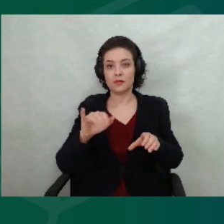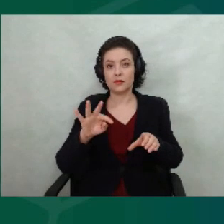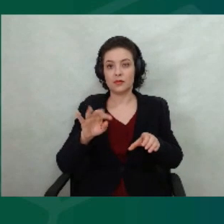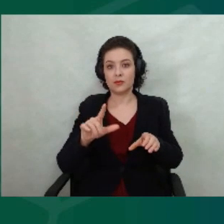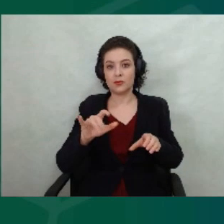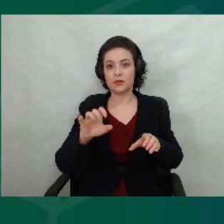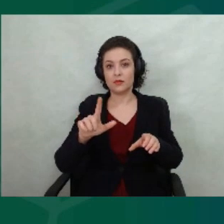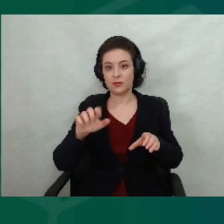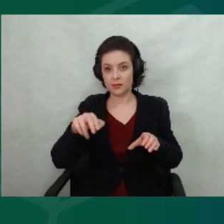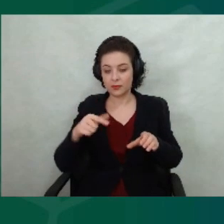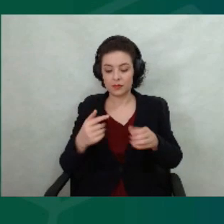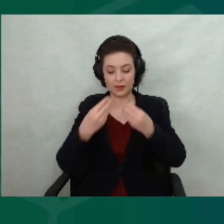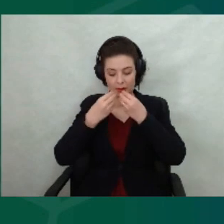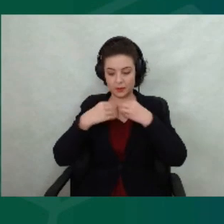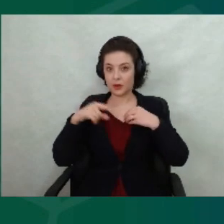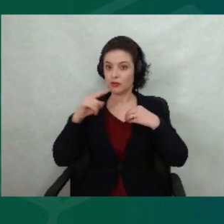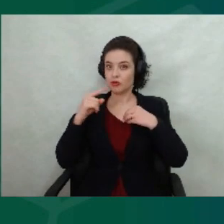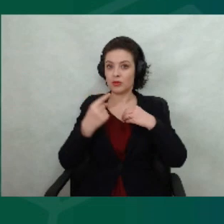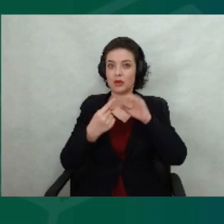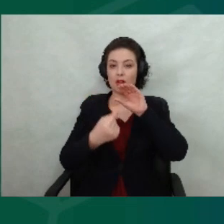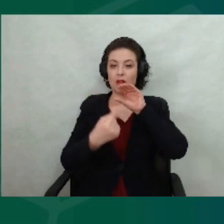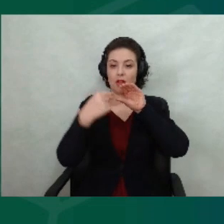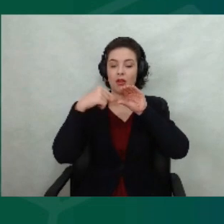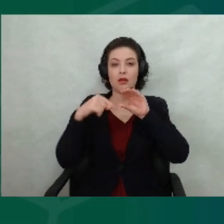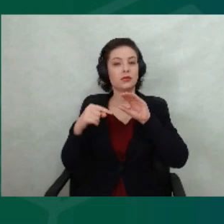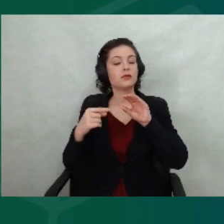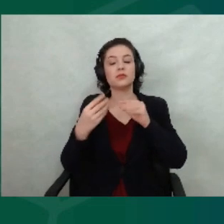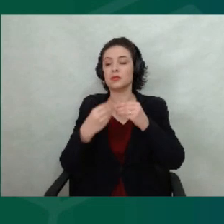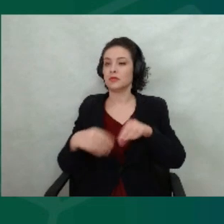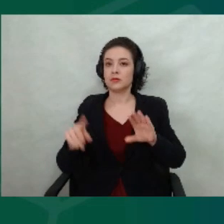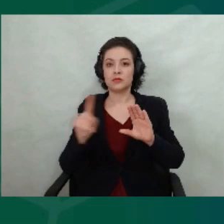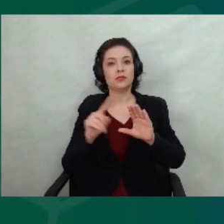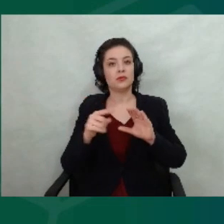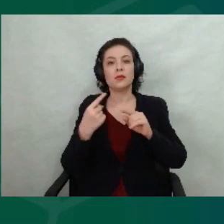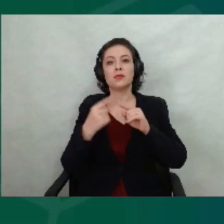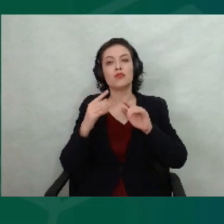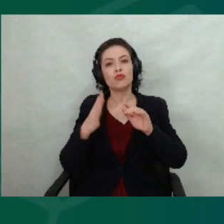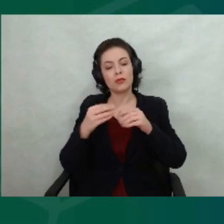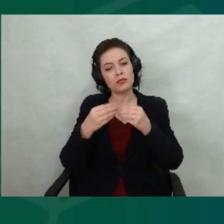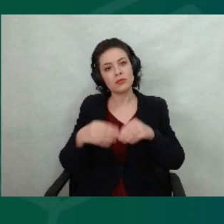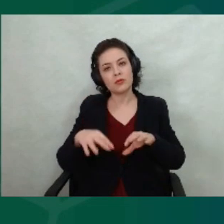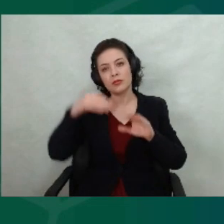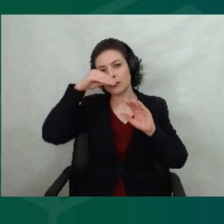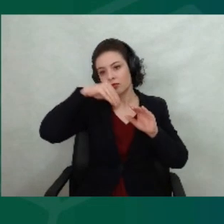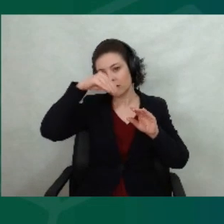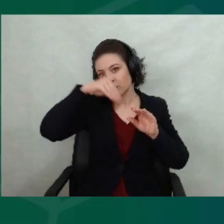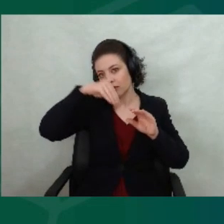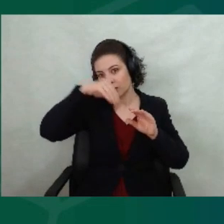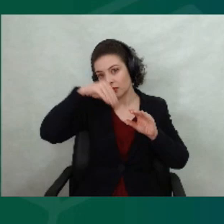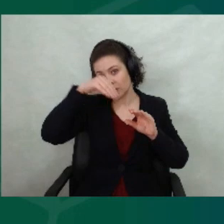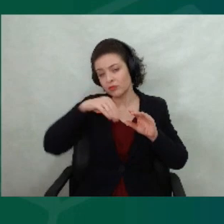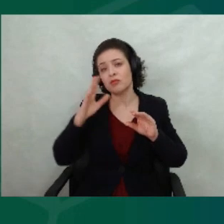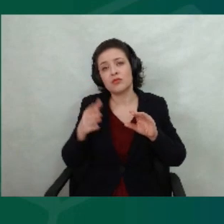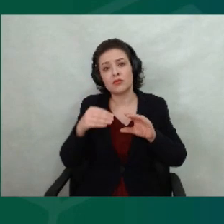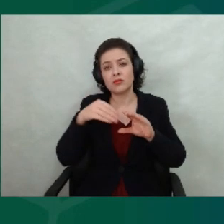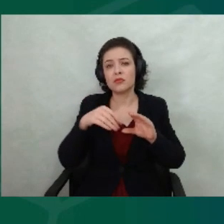já está friada, uma condição ruim de sangramento,